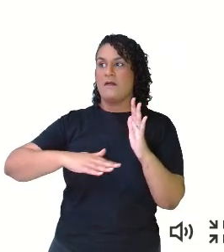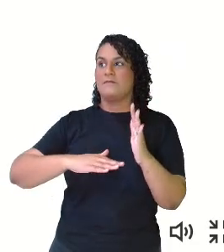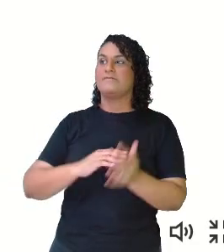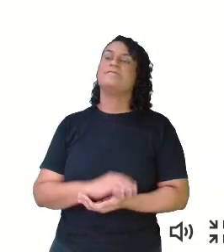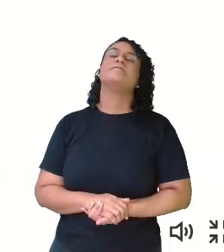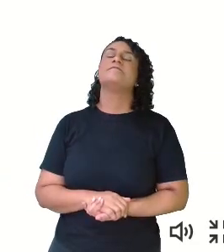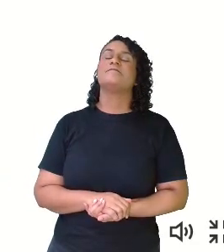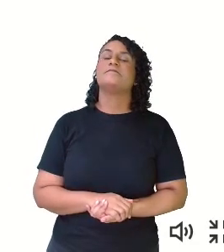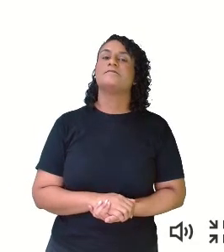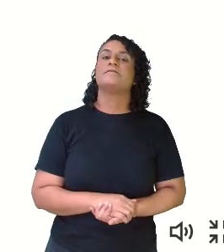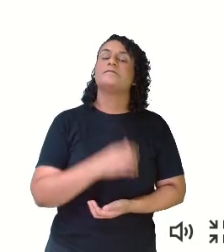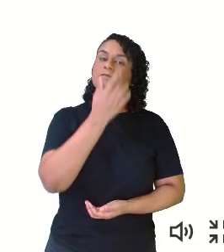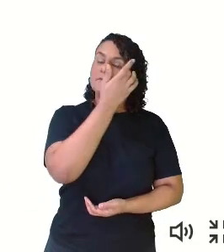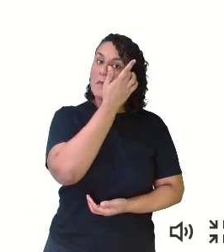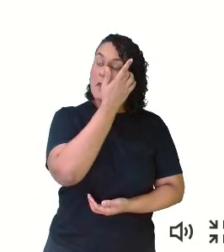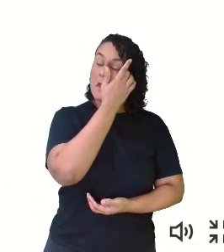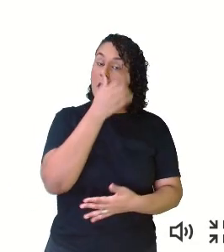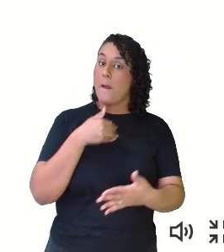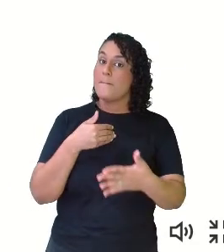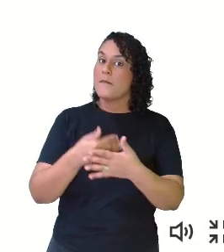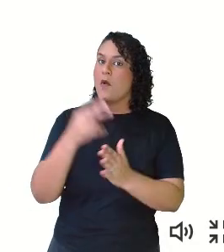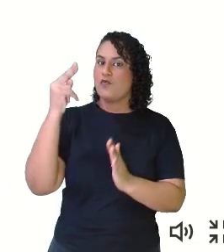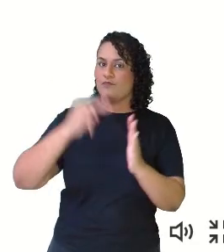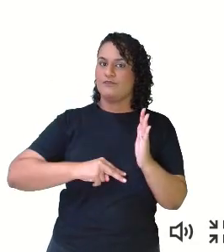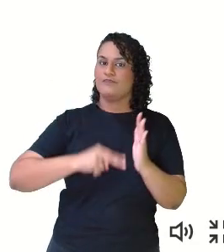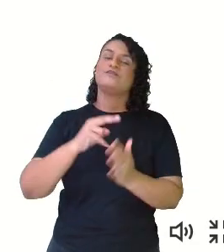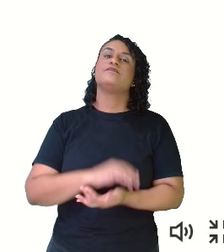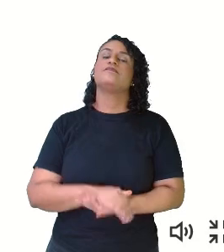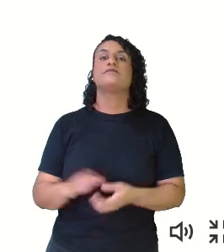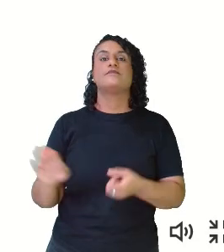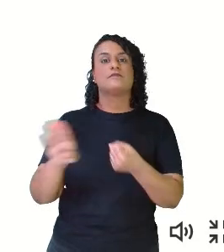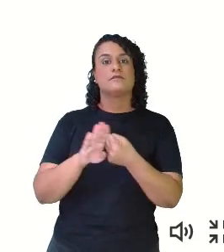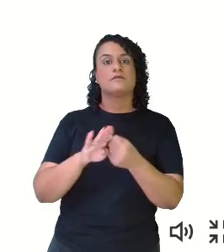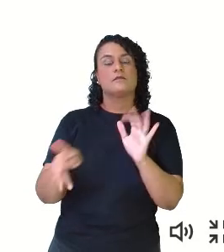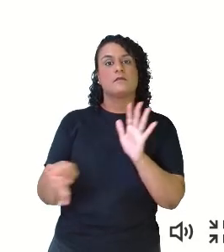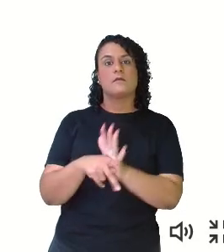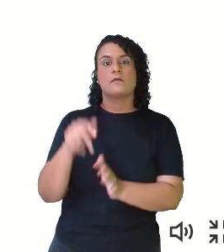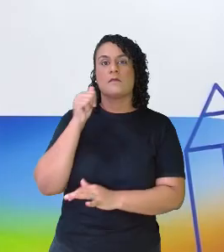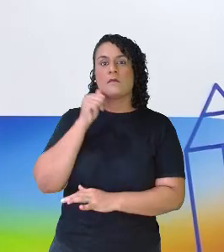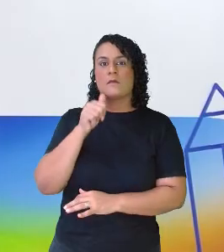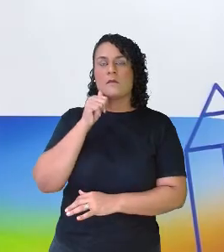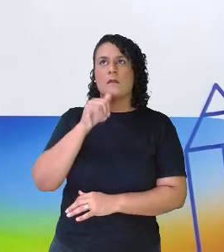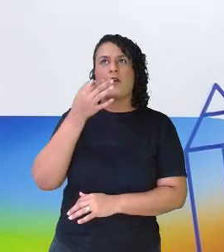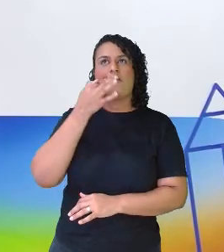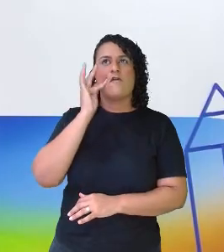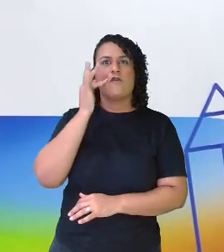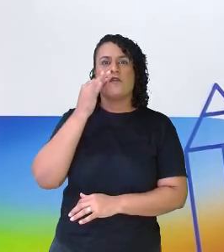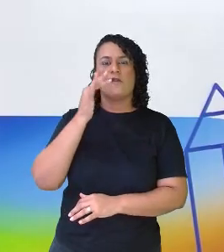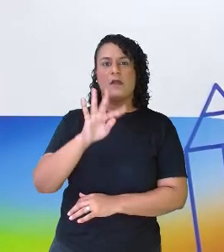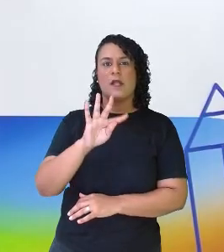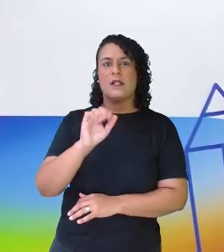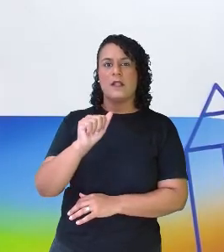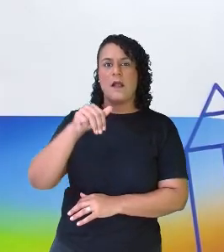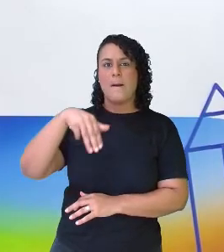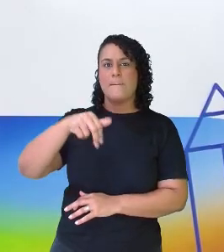Sombra. Então, vamos para o próximo. Substantivo feminino, fruto da